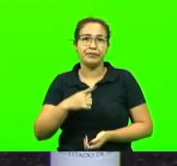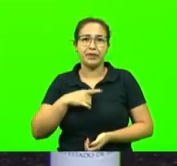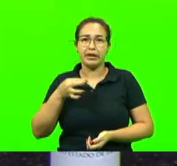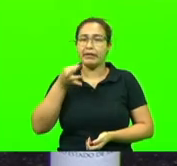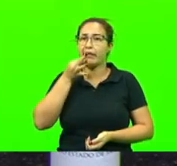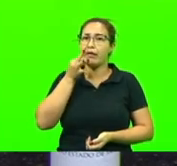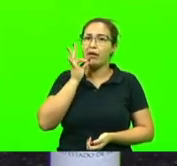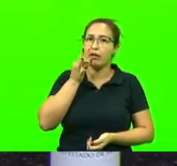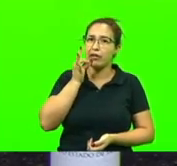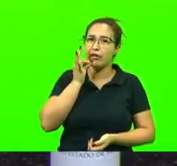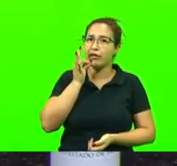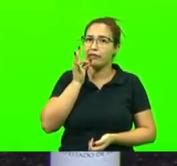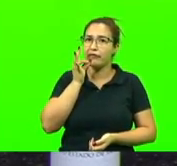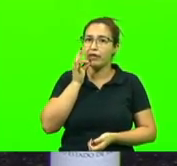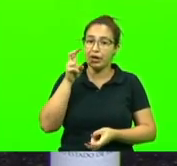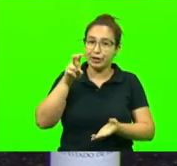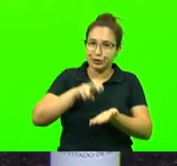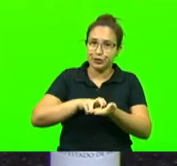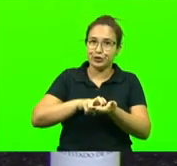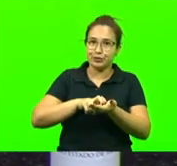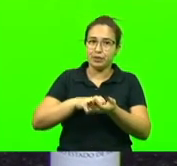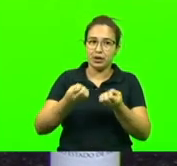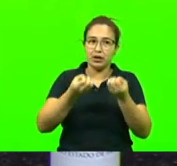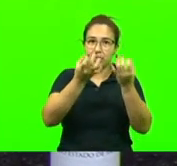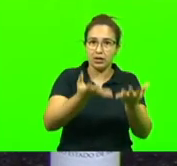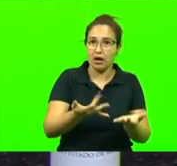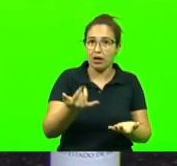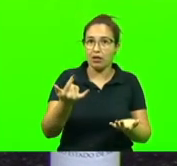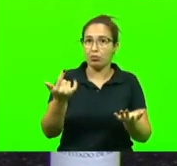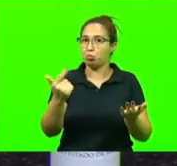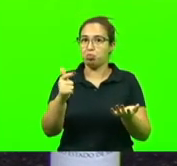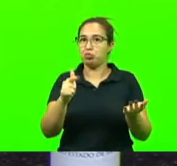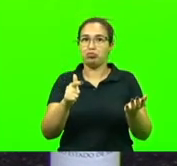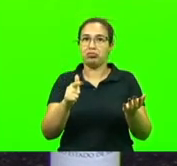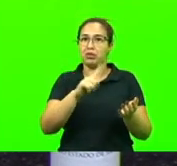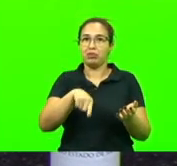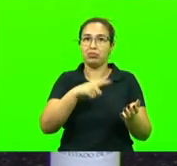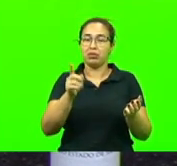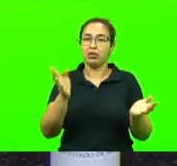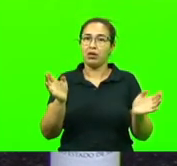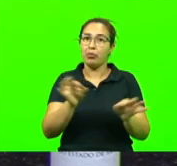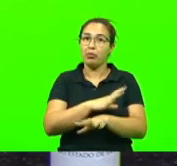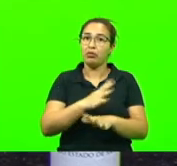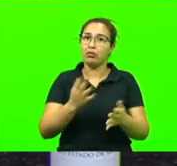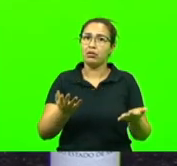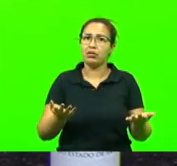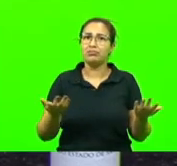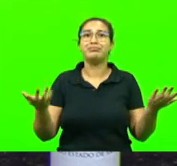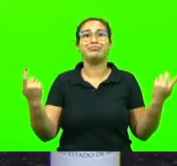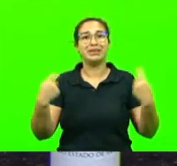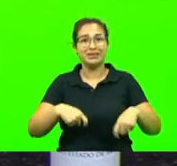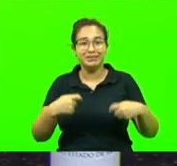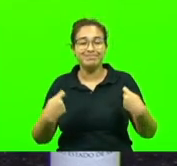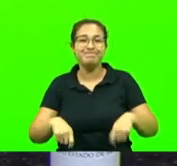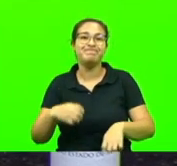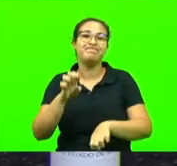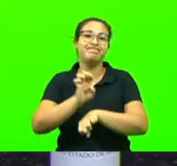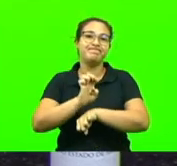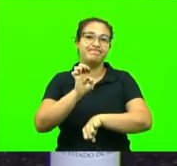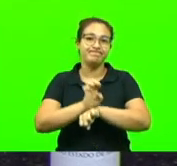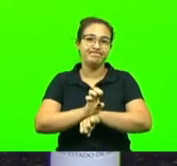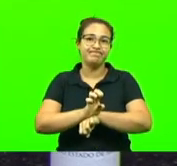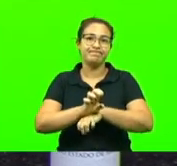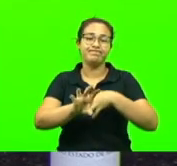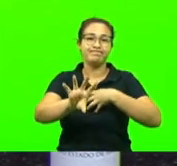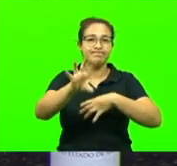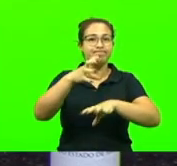da manhã para quem está acompanhando um idoso, já não estão cedendo mais. Então, a gente precisa que o Estado também tem um pouquinho de